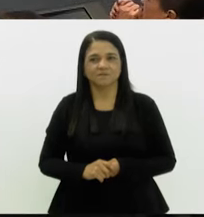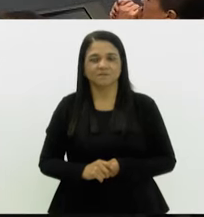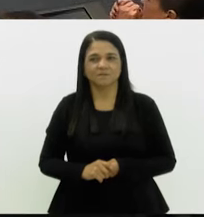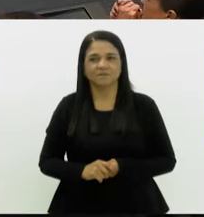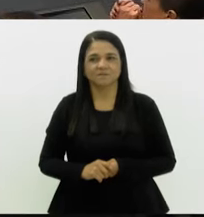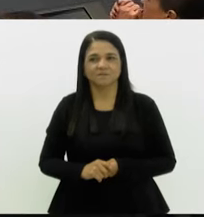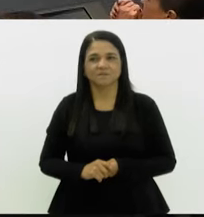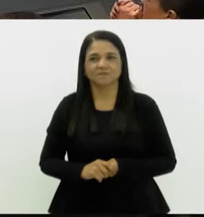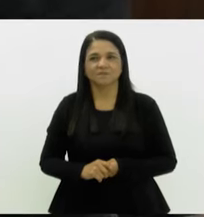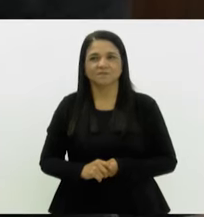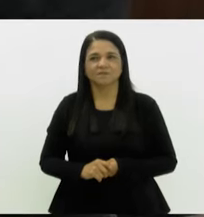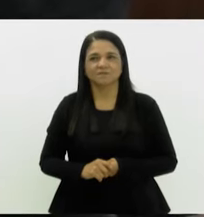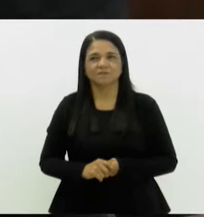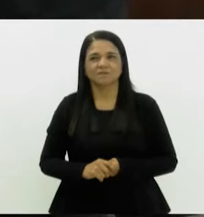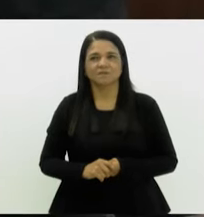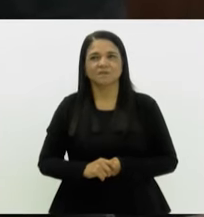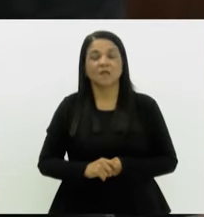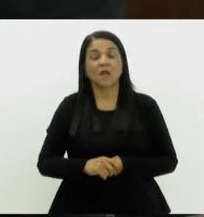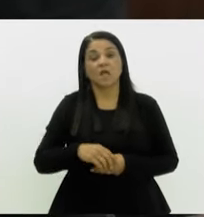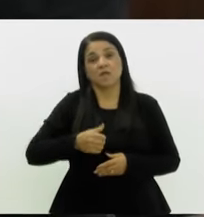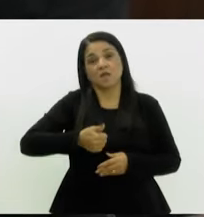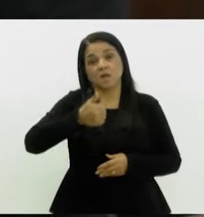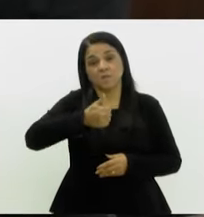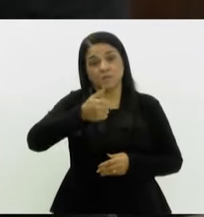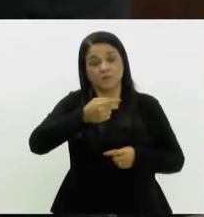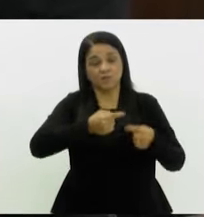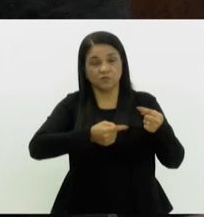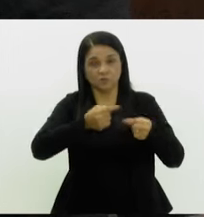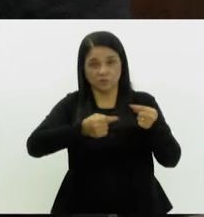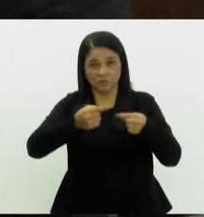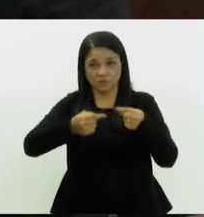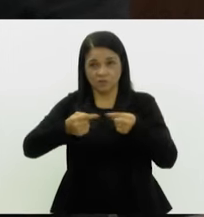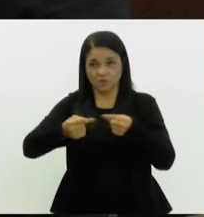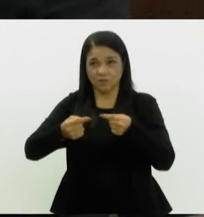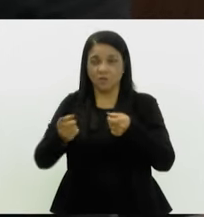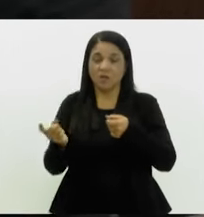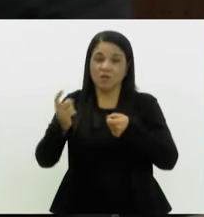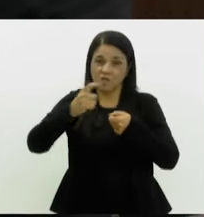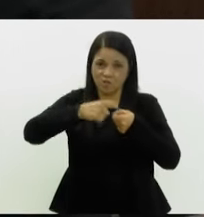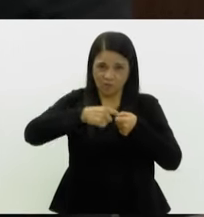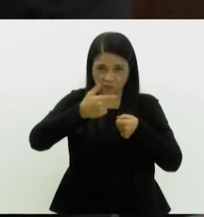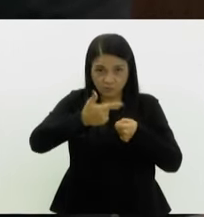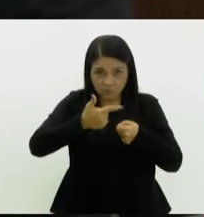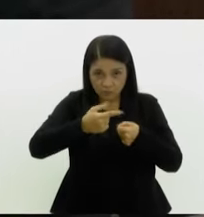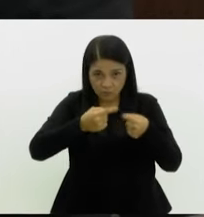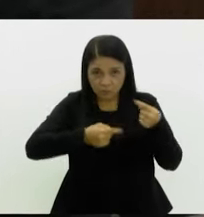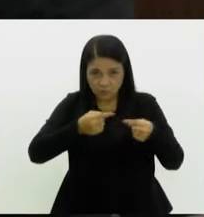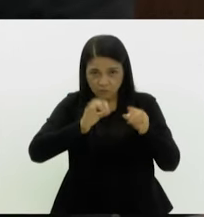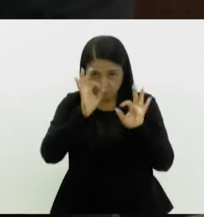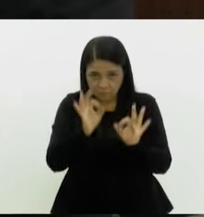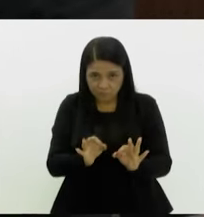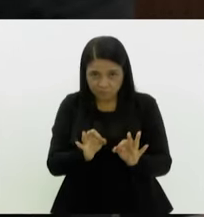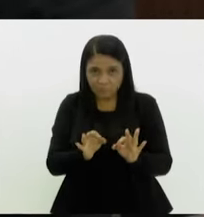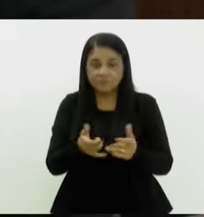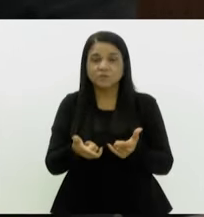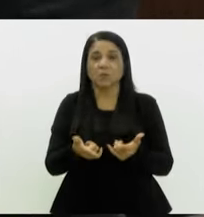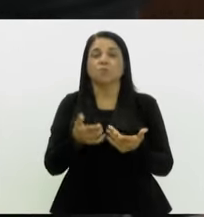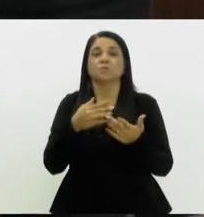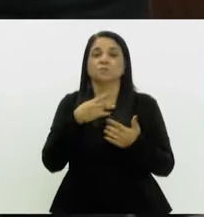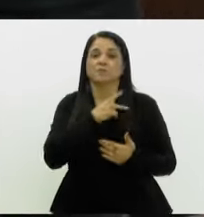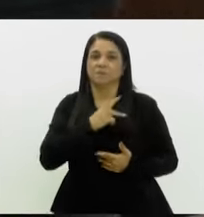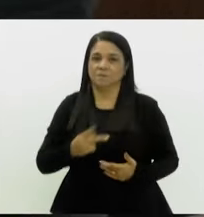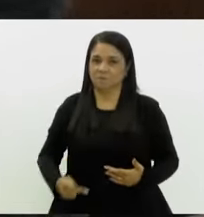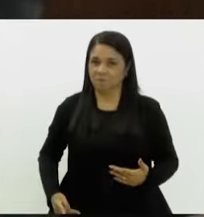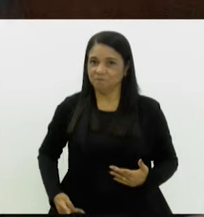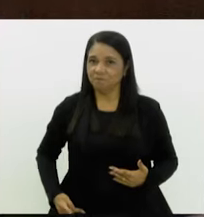Não estava em discussão, não. Estava em primeira discussão. É obrigado a voltar em segunda, né? Senhora presidente,